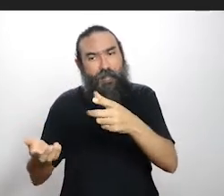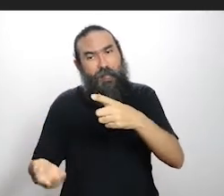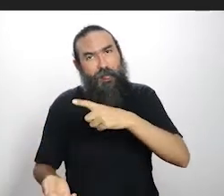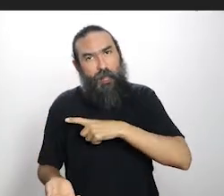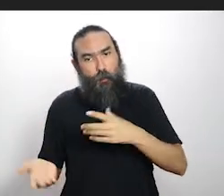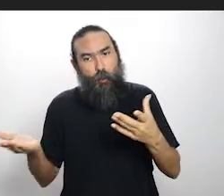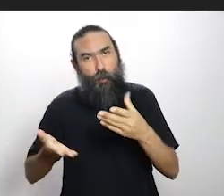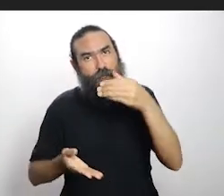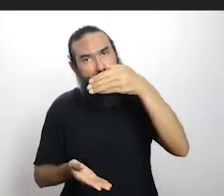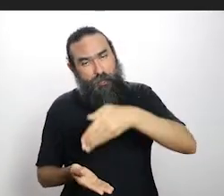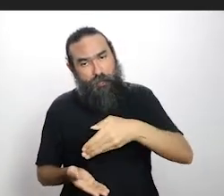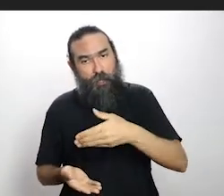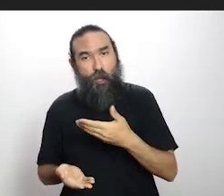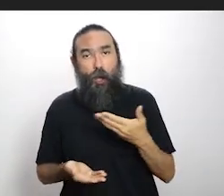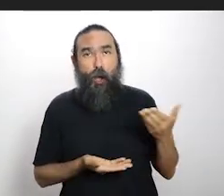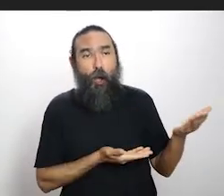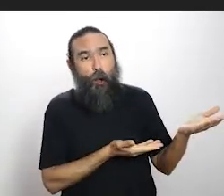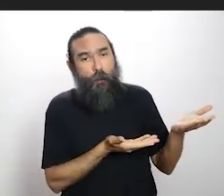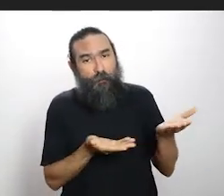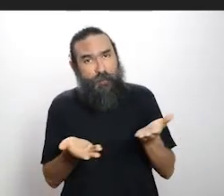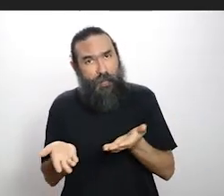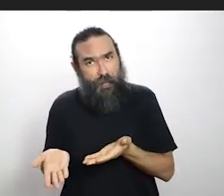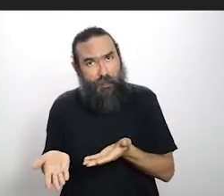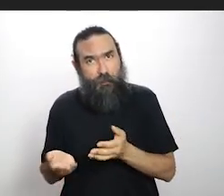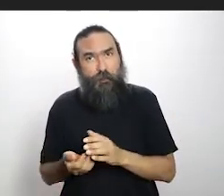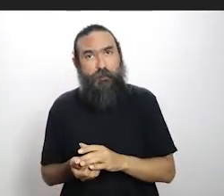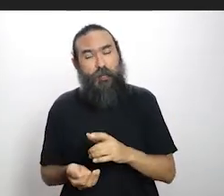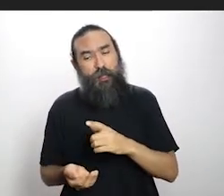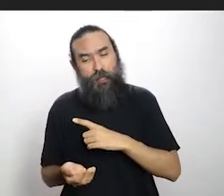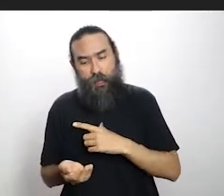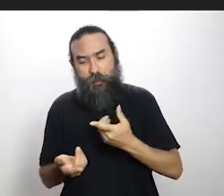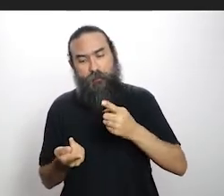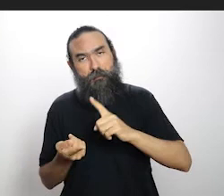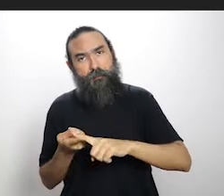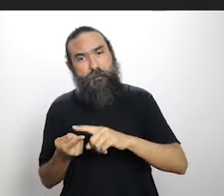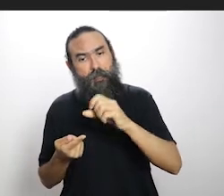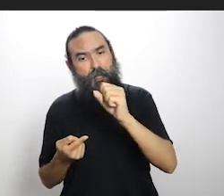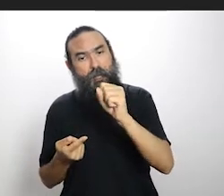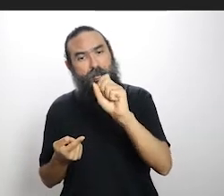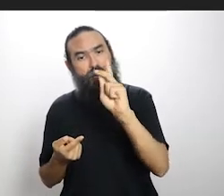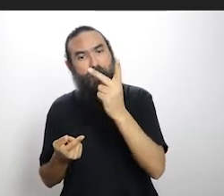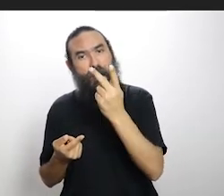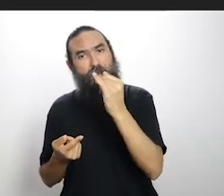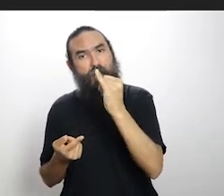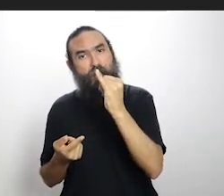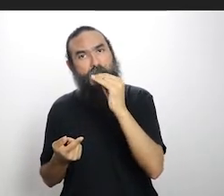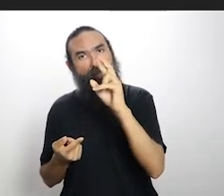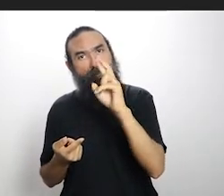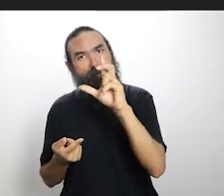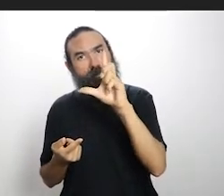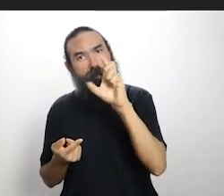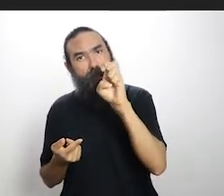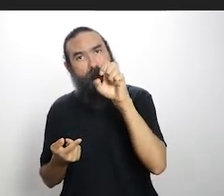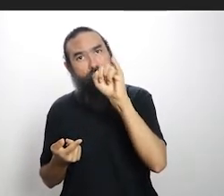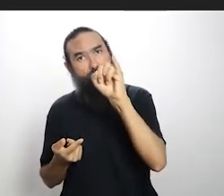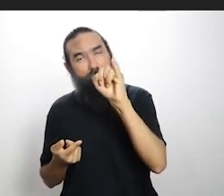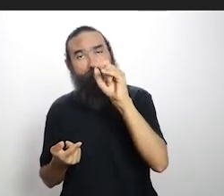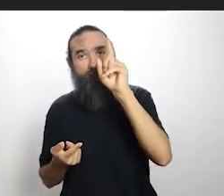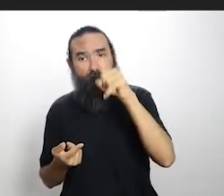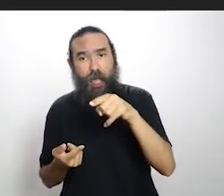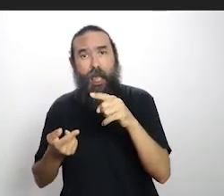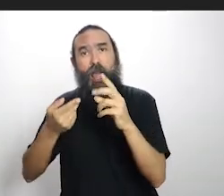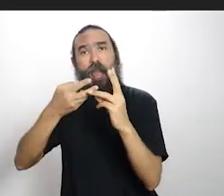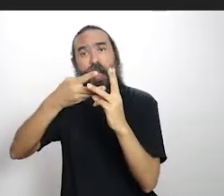convidados aqui hoje, nós temos a Shirlen Pancará, que é indígena do